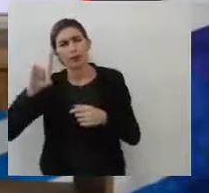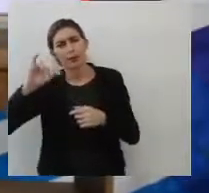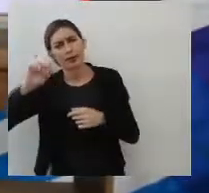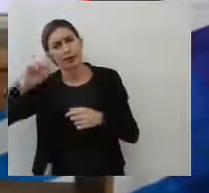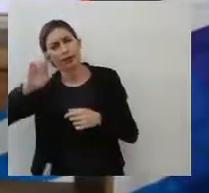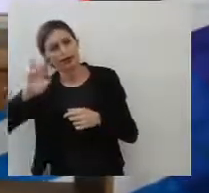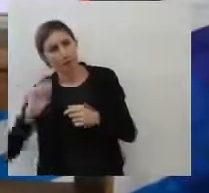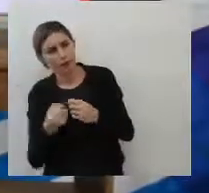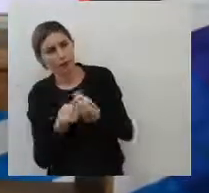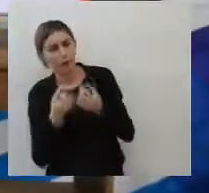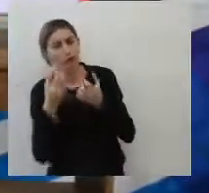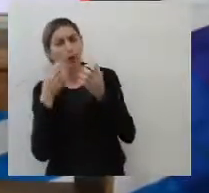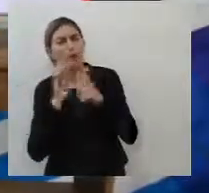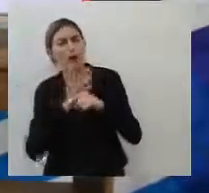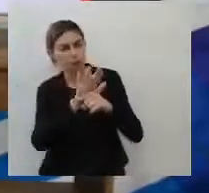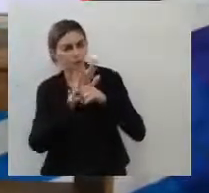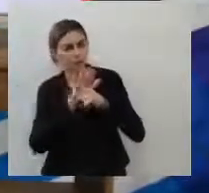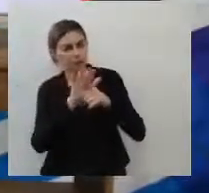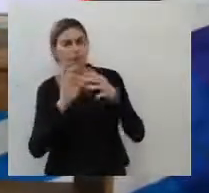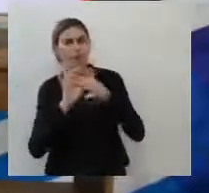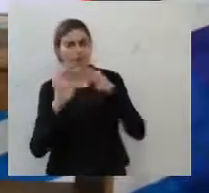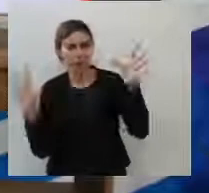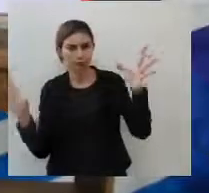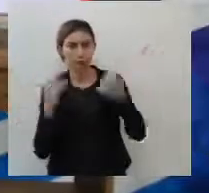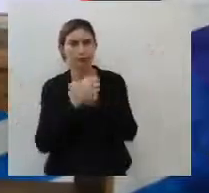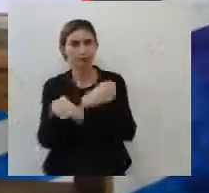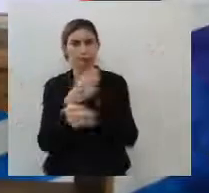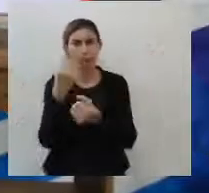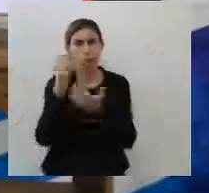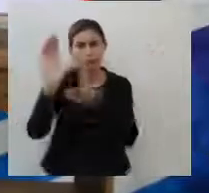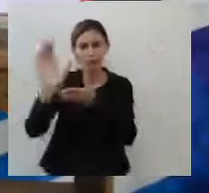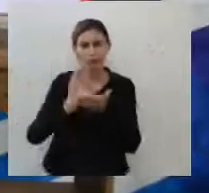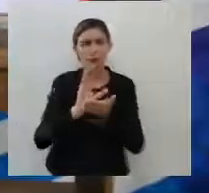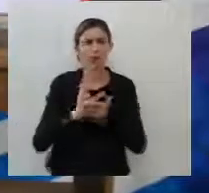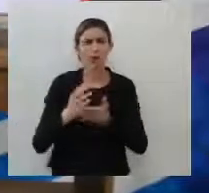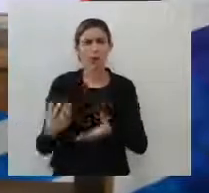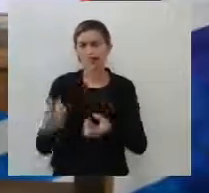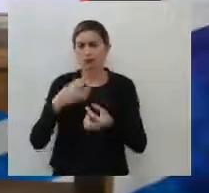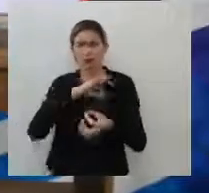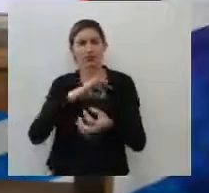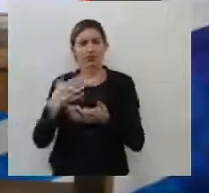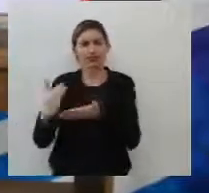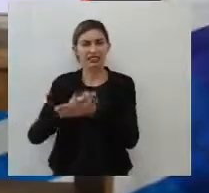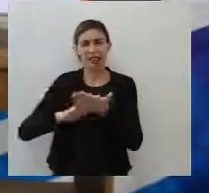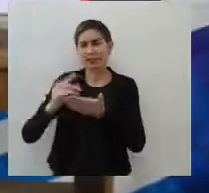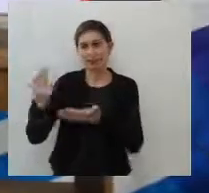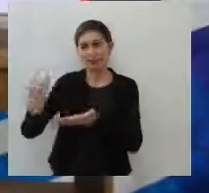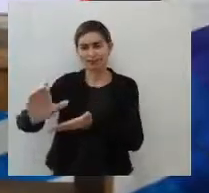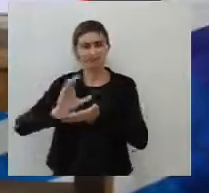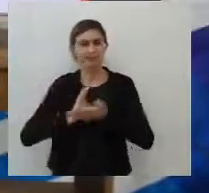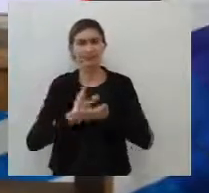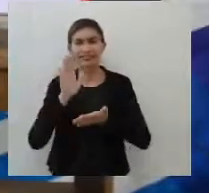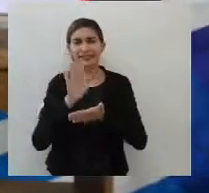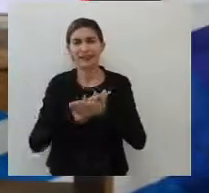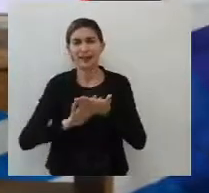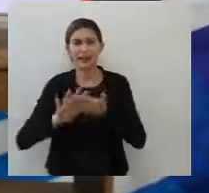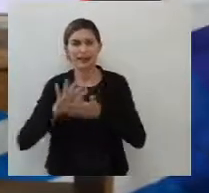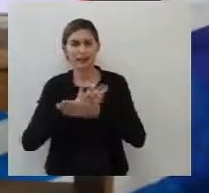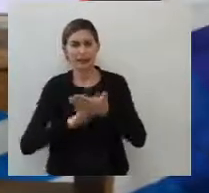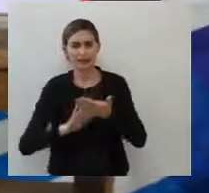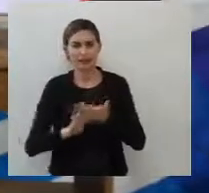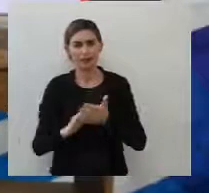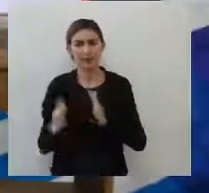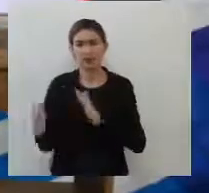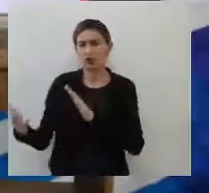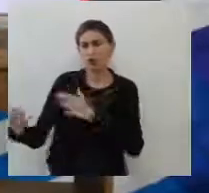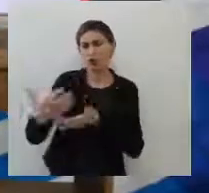favor da libertação com indenização não recebem um centavo. E, graças a isso,